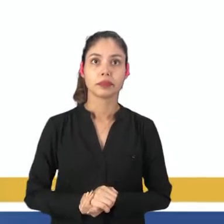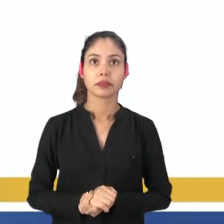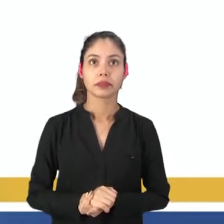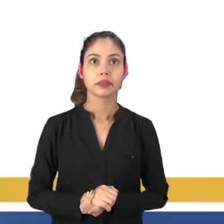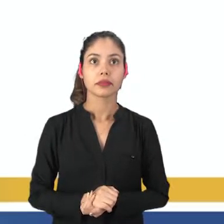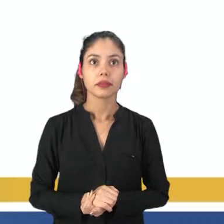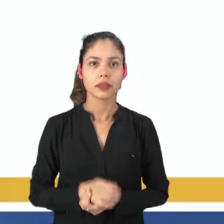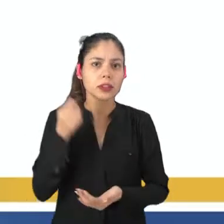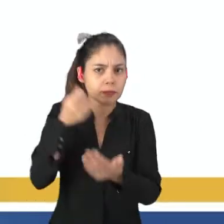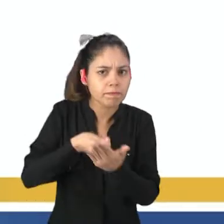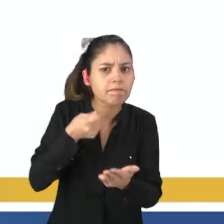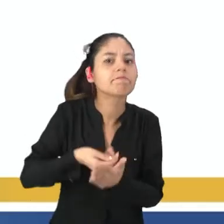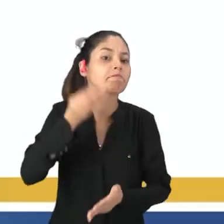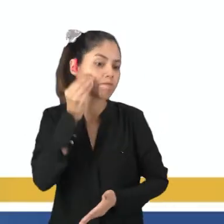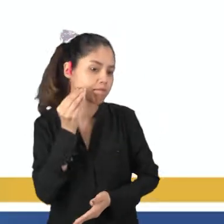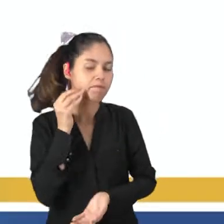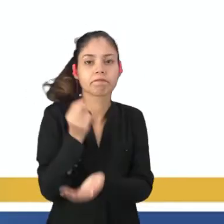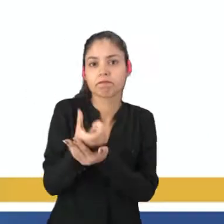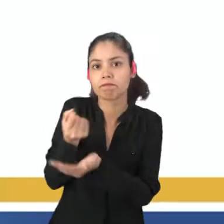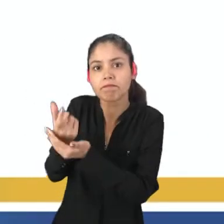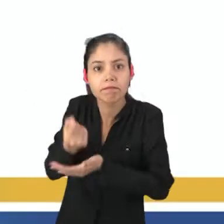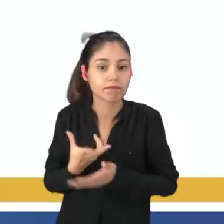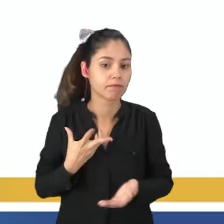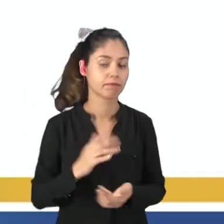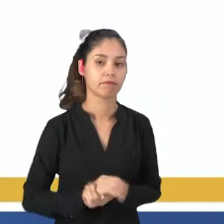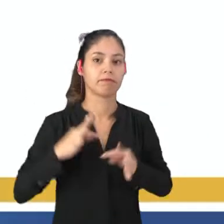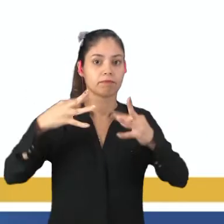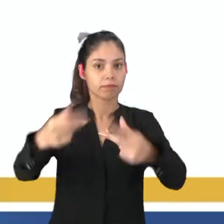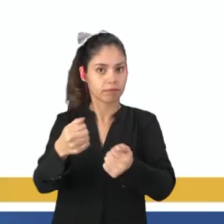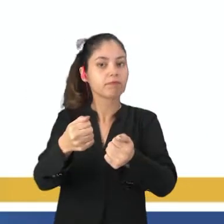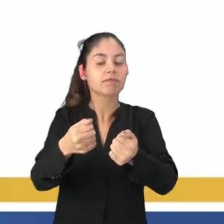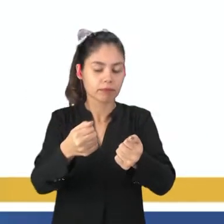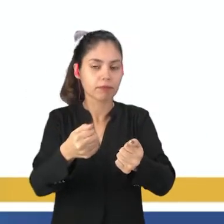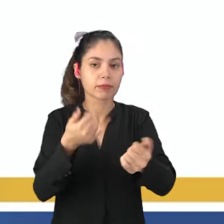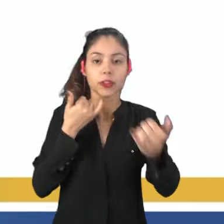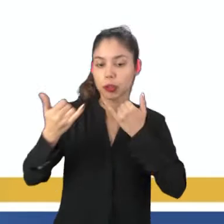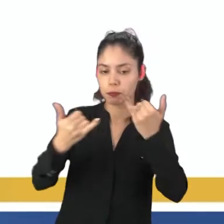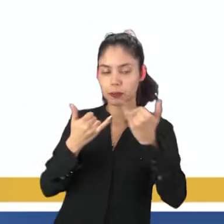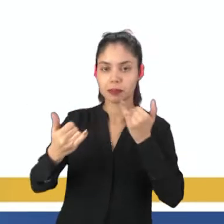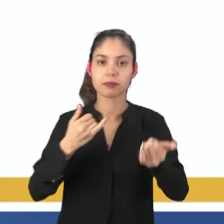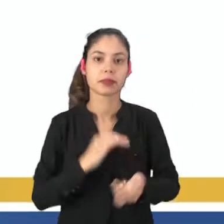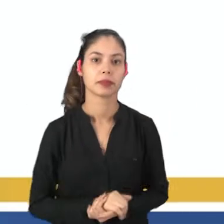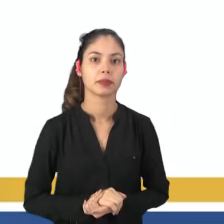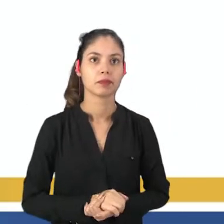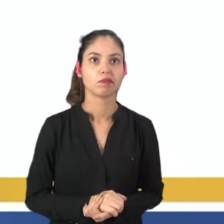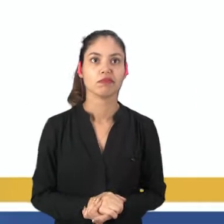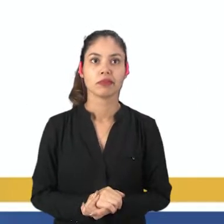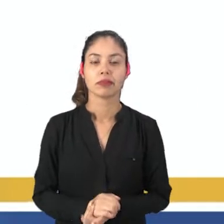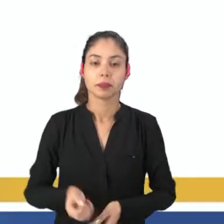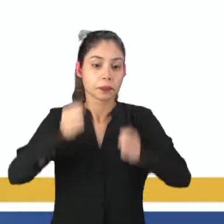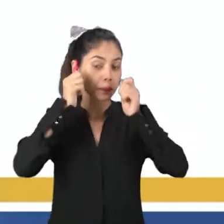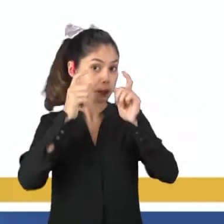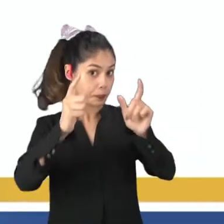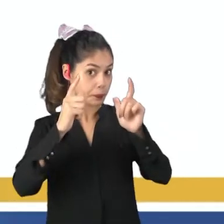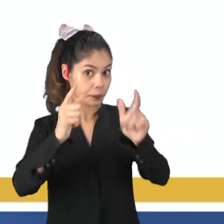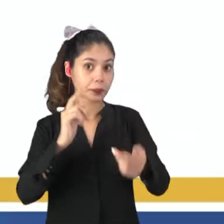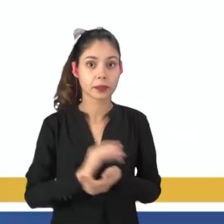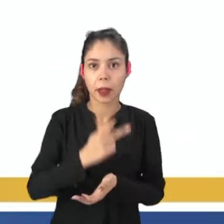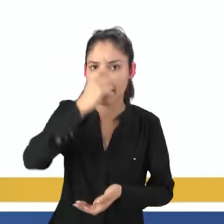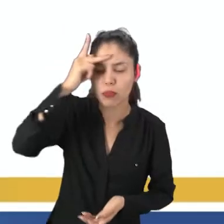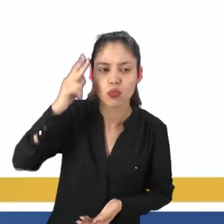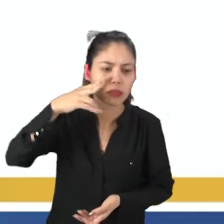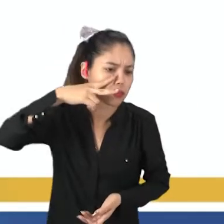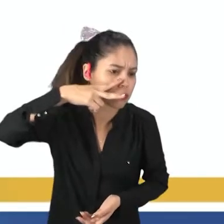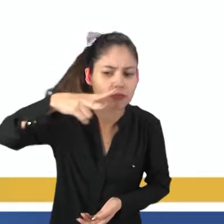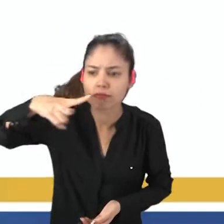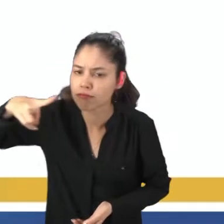é convencer o consumidor a aderir ao que está sendo divulgado. É atrair a atenção do leitor, espectador e convencê-lo